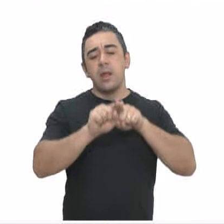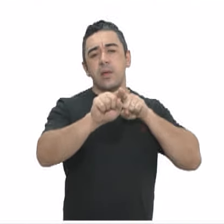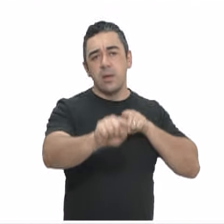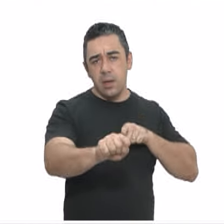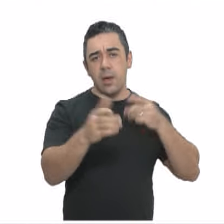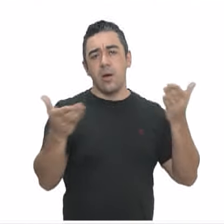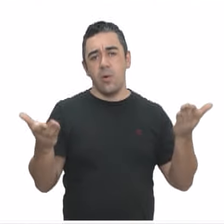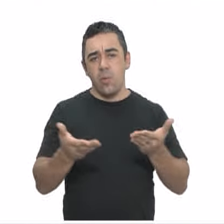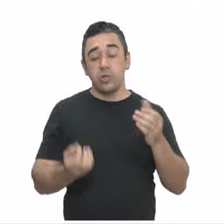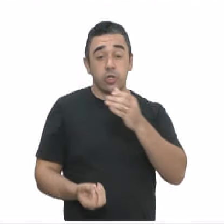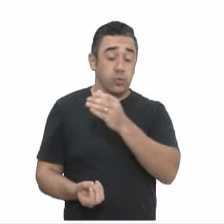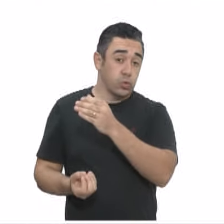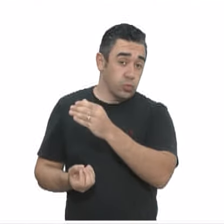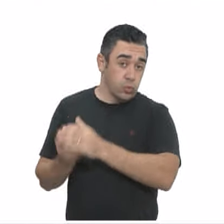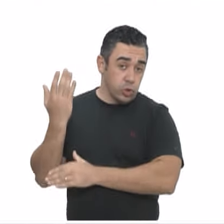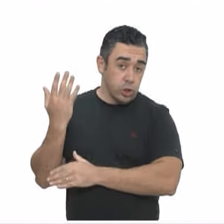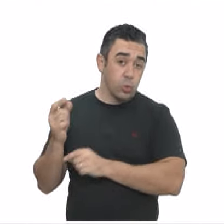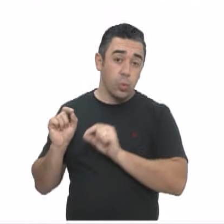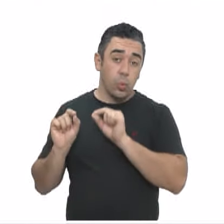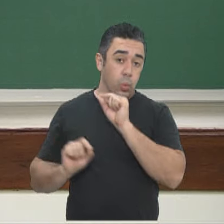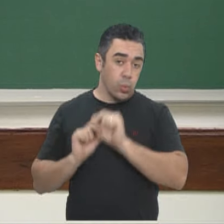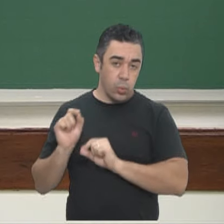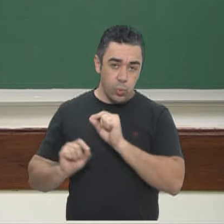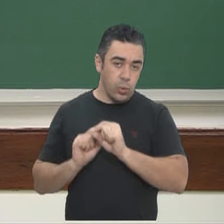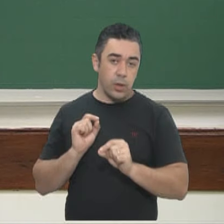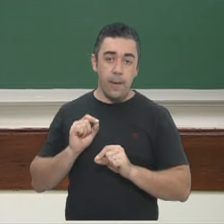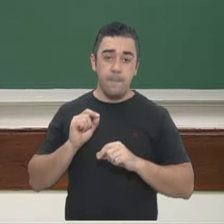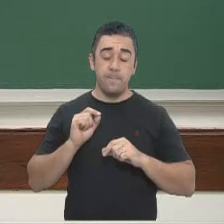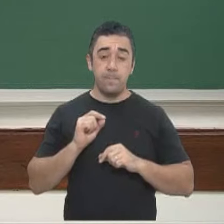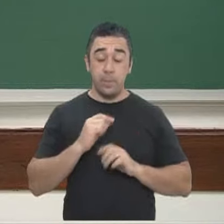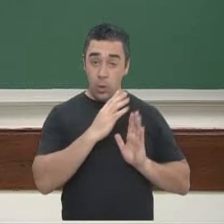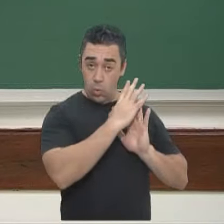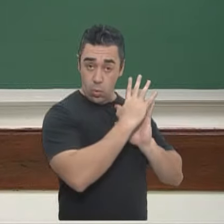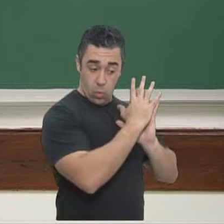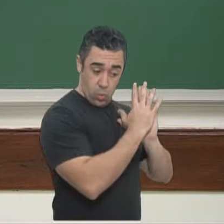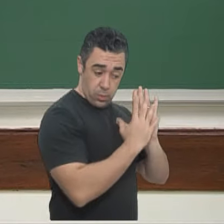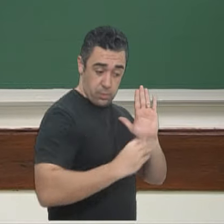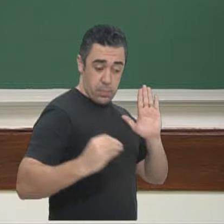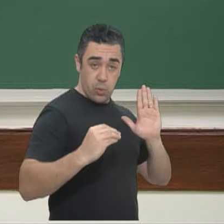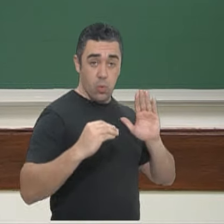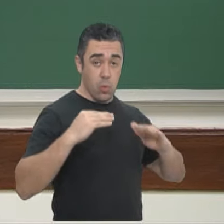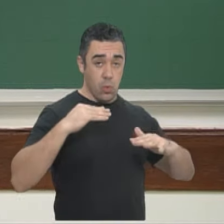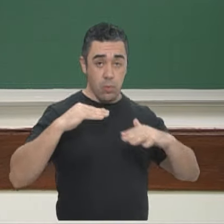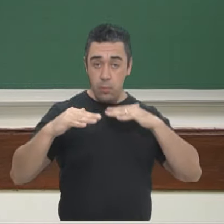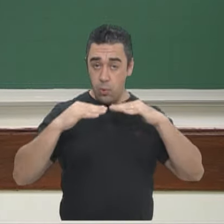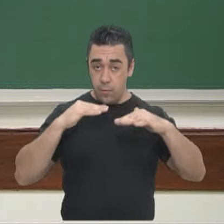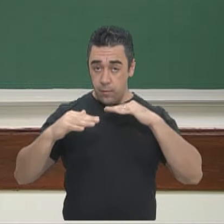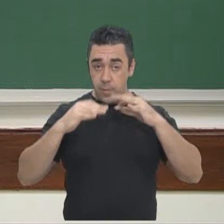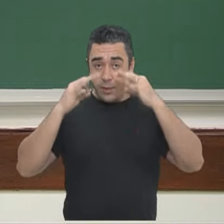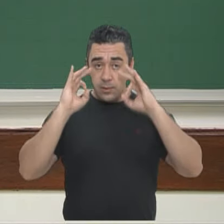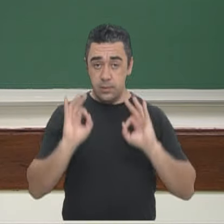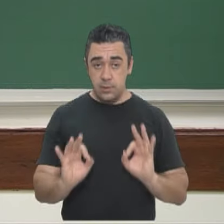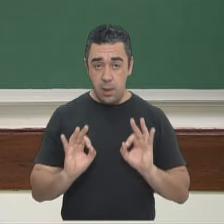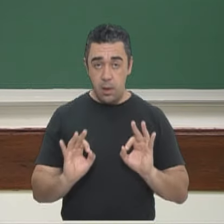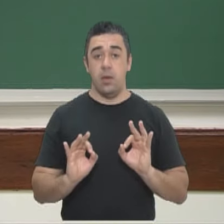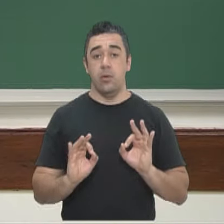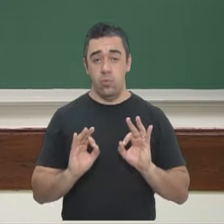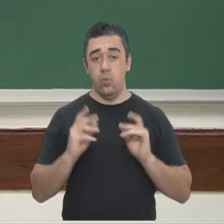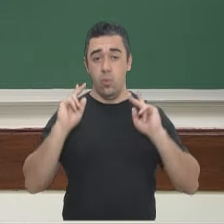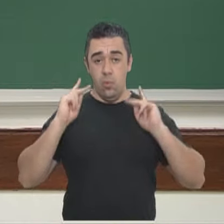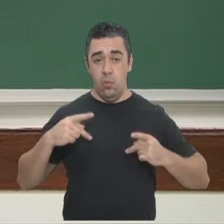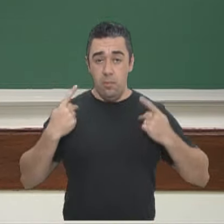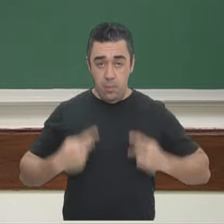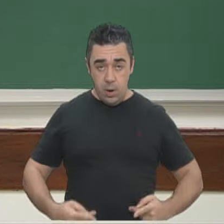surgiu com base no movimento natural do ser humano. Ou seja, o ser humano sempre teve